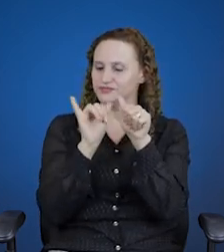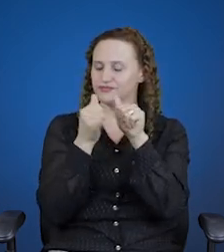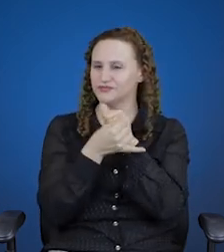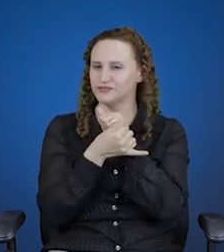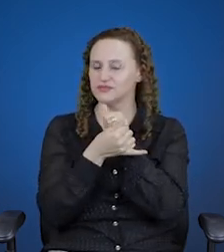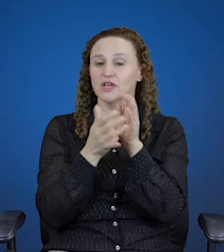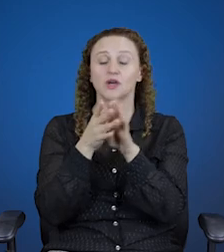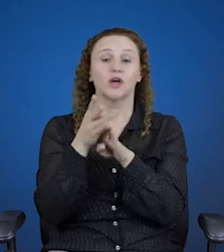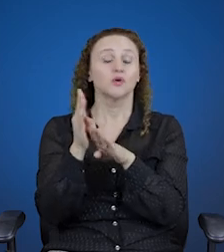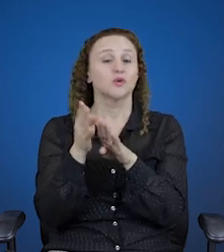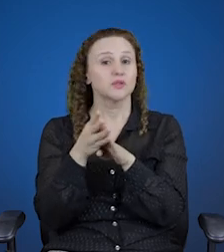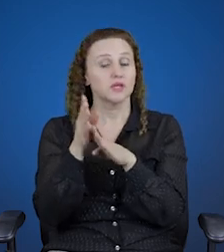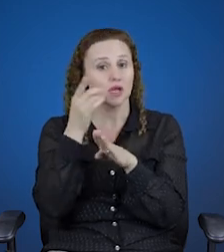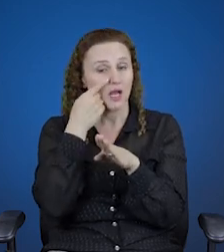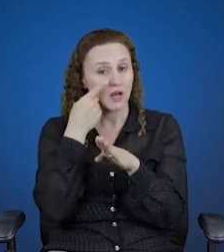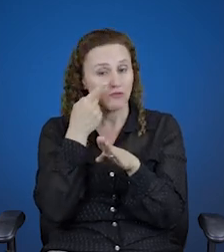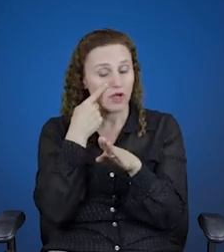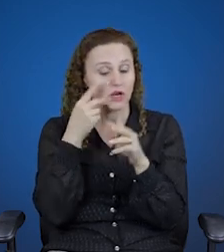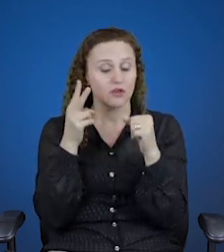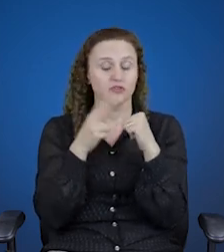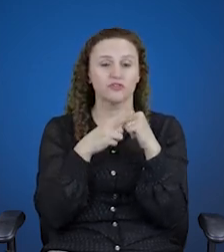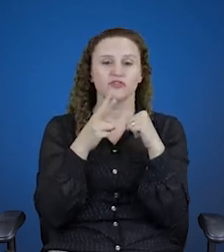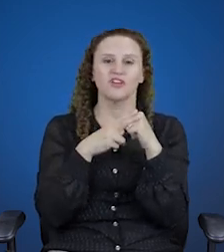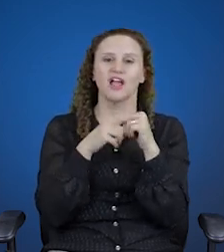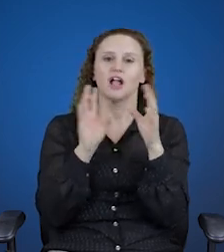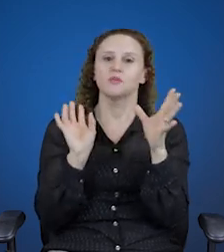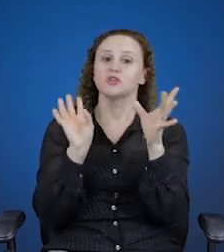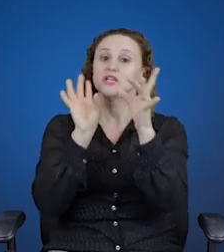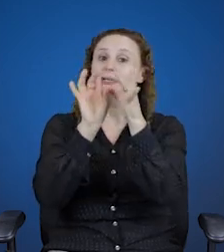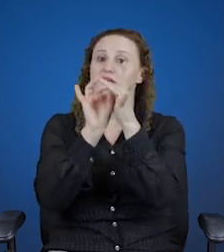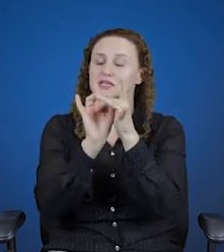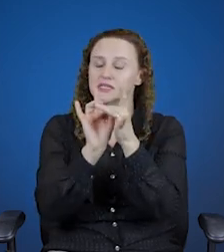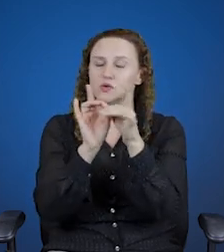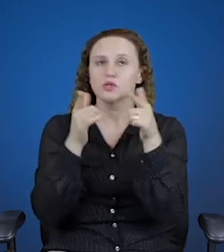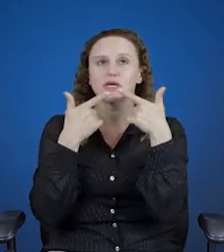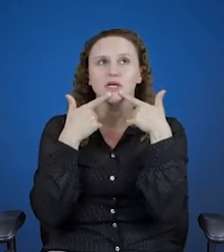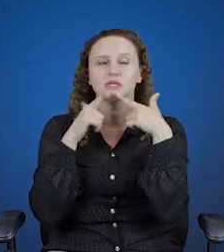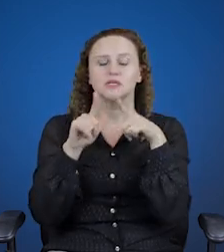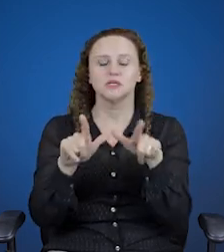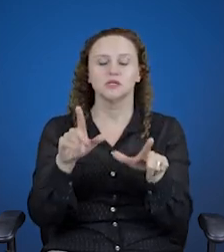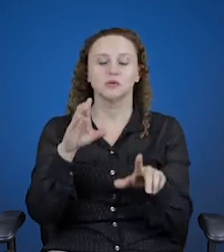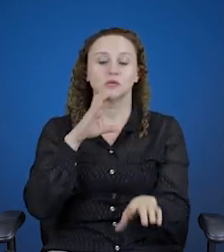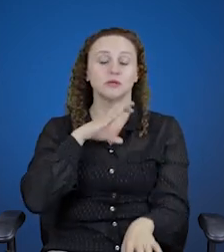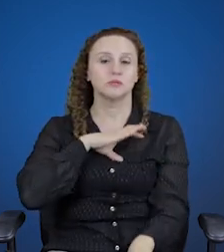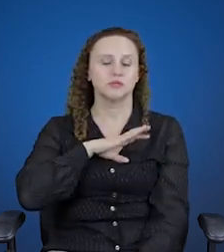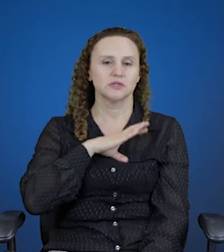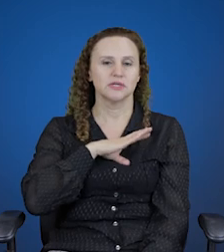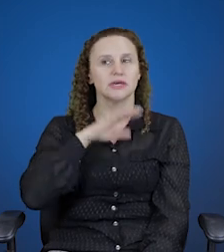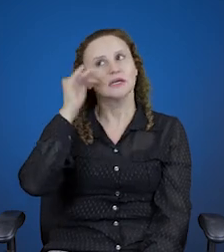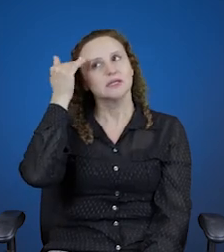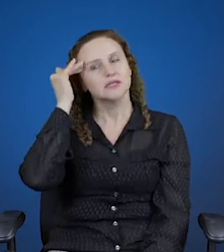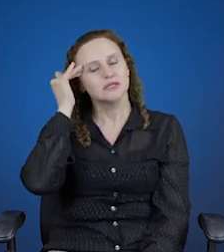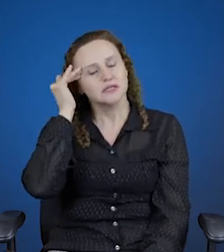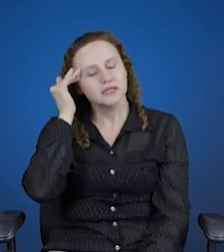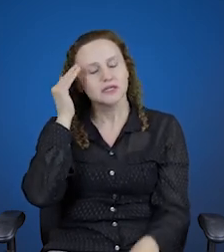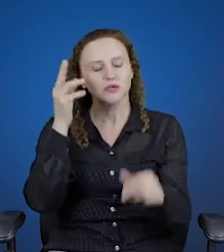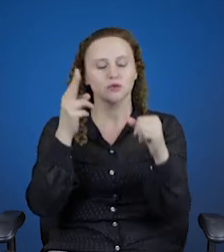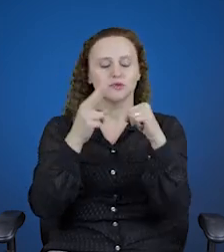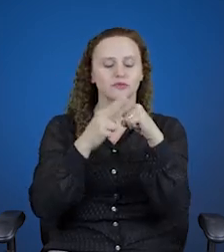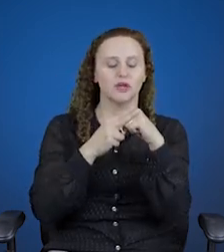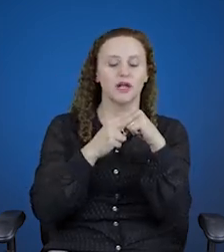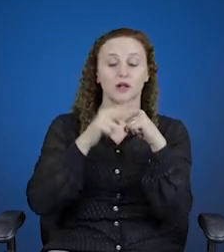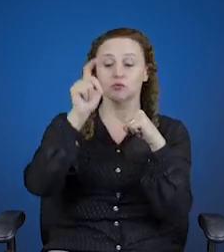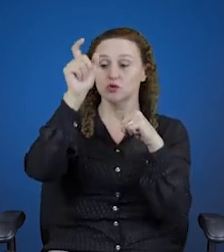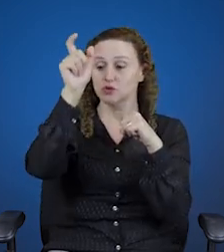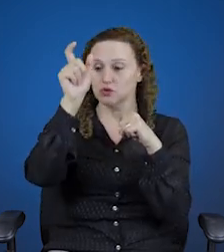atribuído aconselho aluno e dar uma olhadinha nos verbos de ligação na língua portuguesa para entender bem o verbo